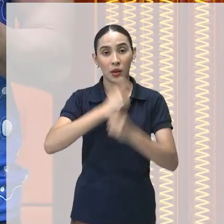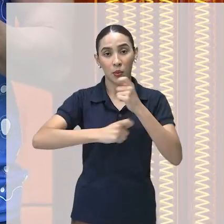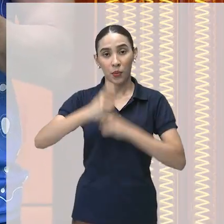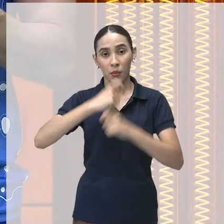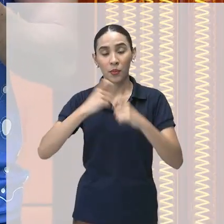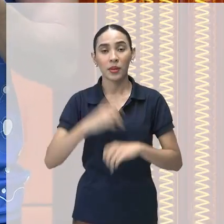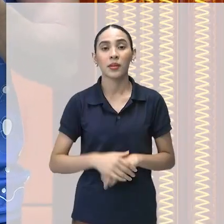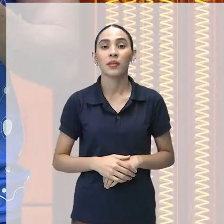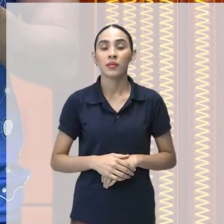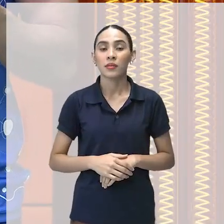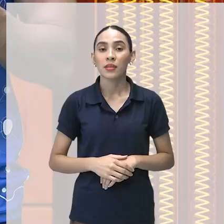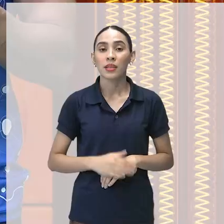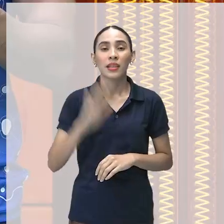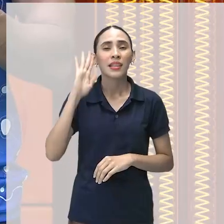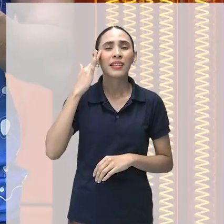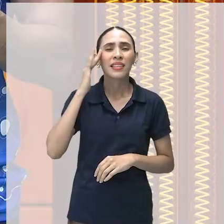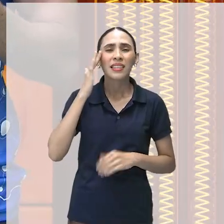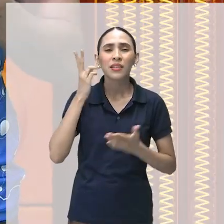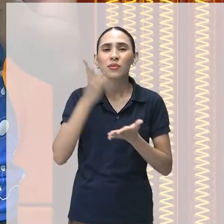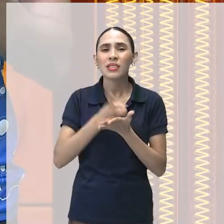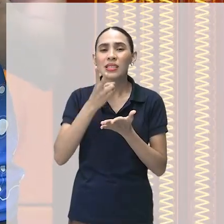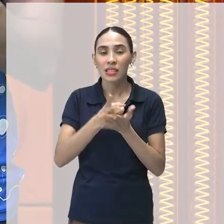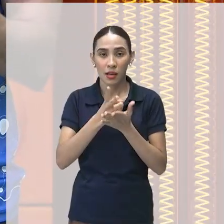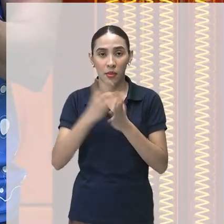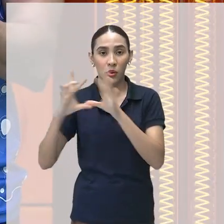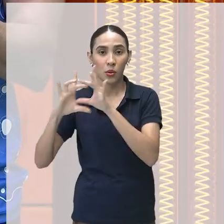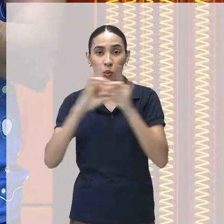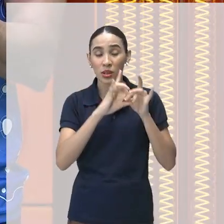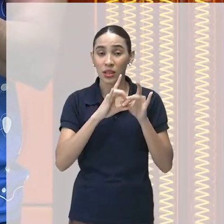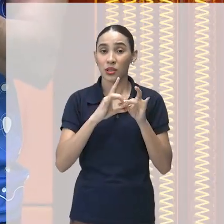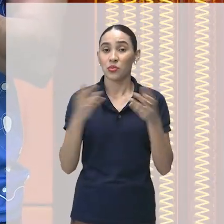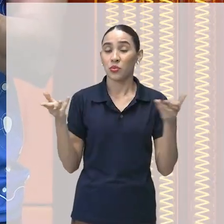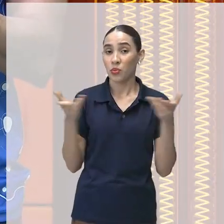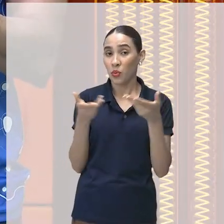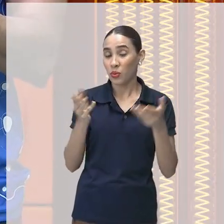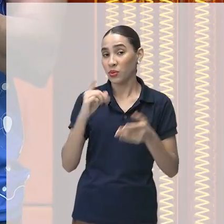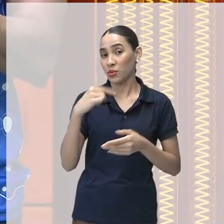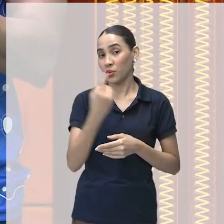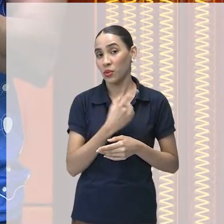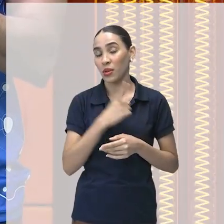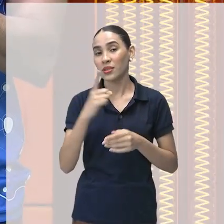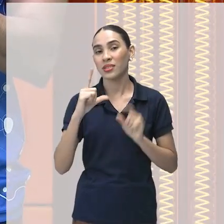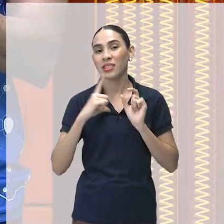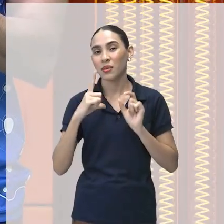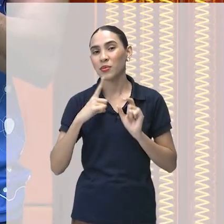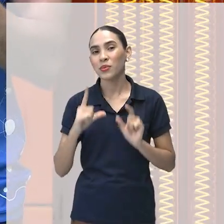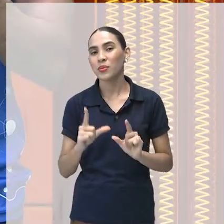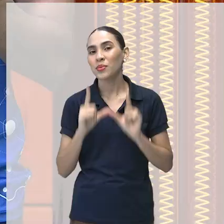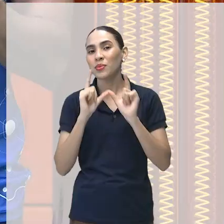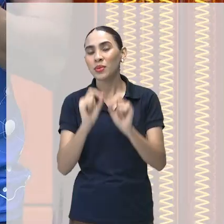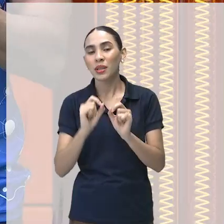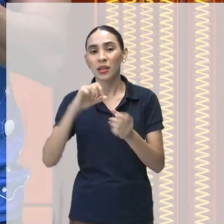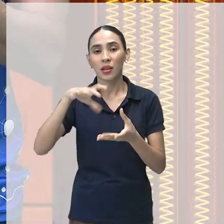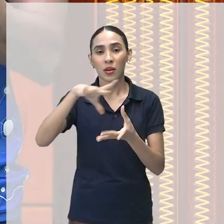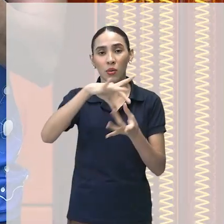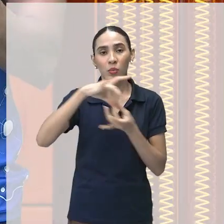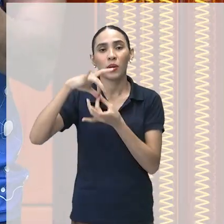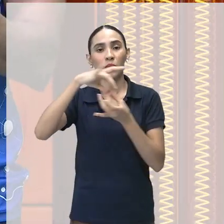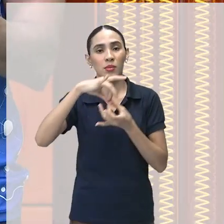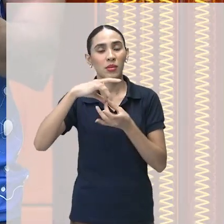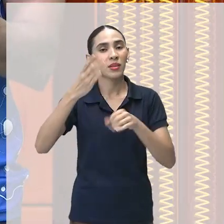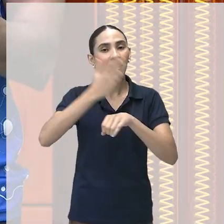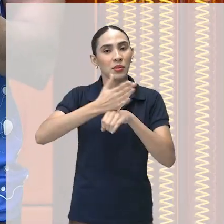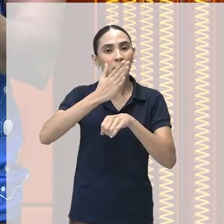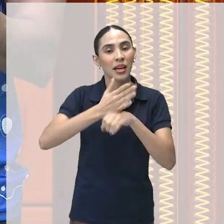economia, compreendendo sempre que no contexto atual nós temos uma globalização das